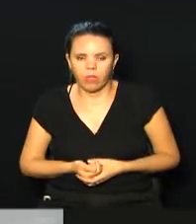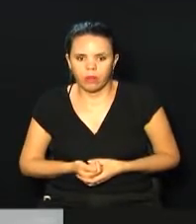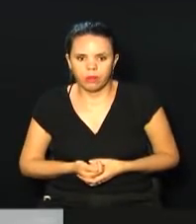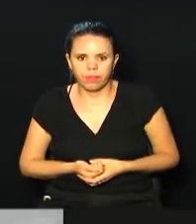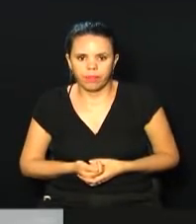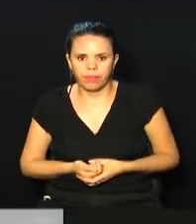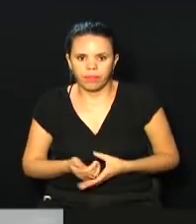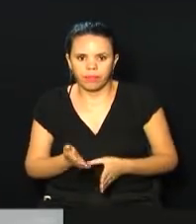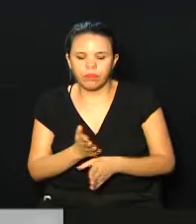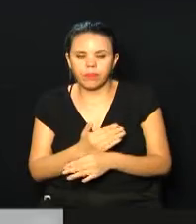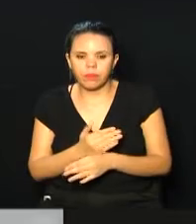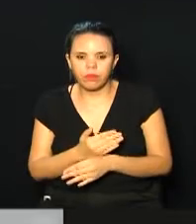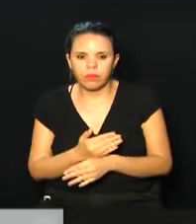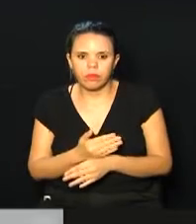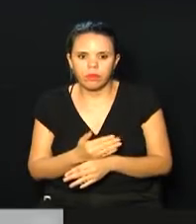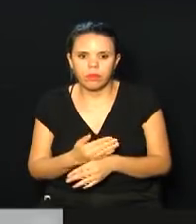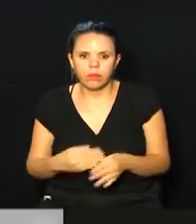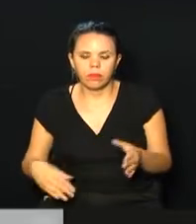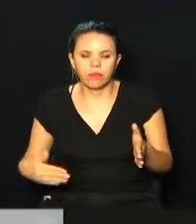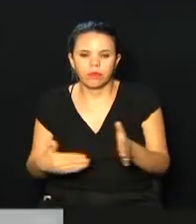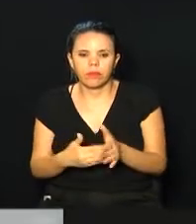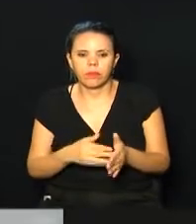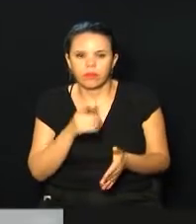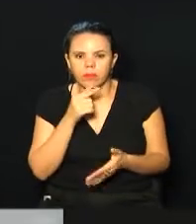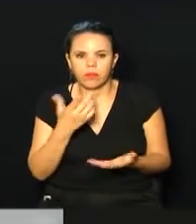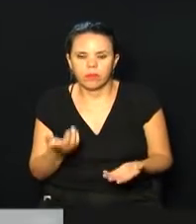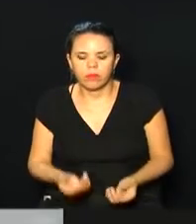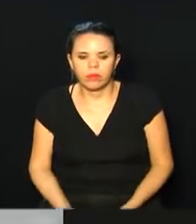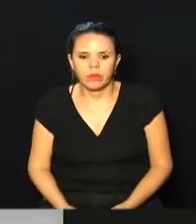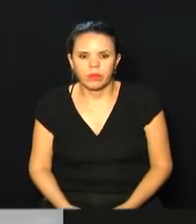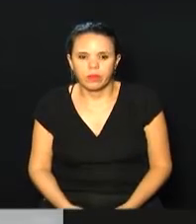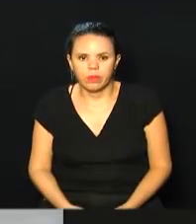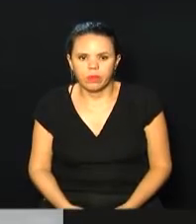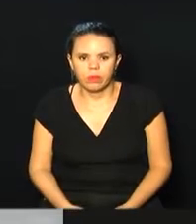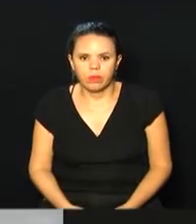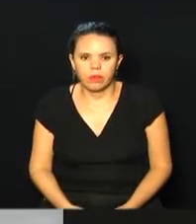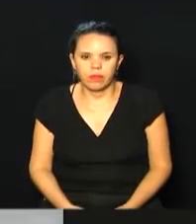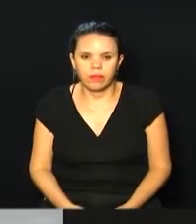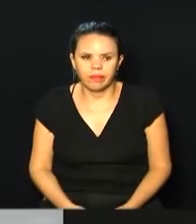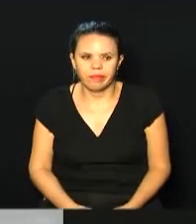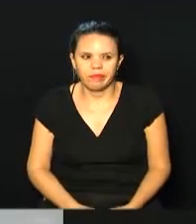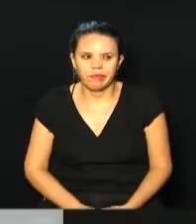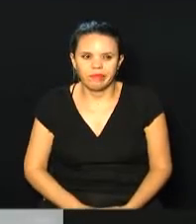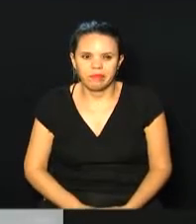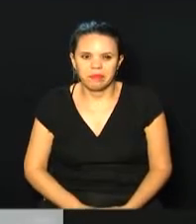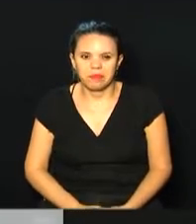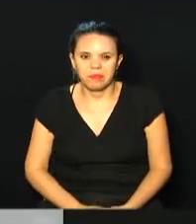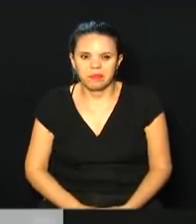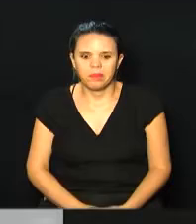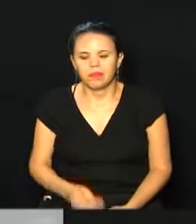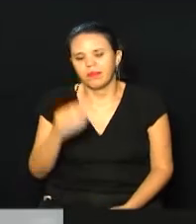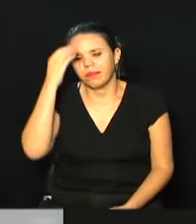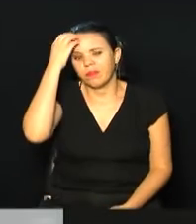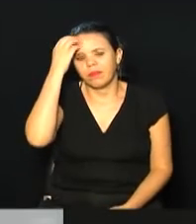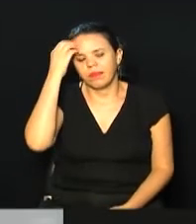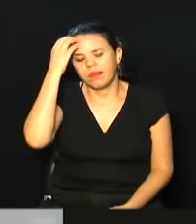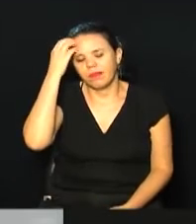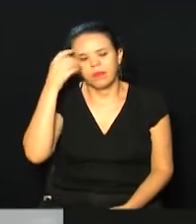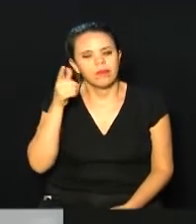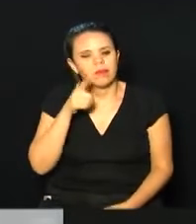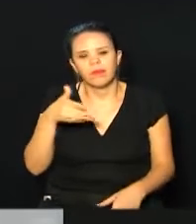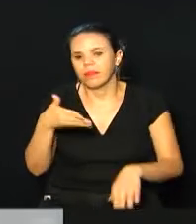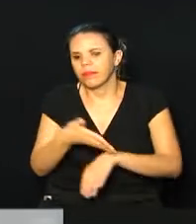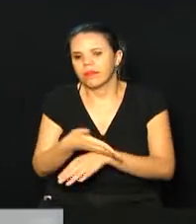estrangulamento, um certo barramento da água, né? E ele não consegue entrar. Por que ele